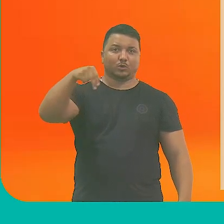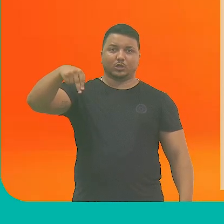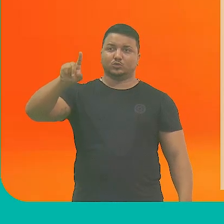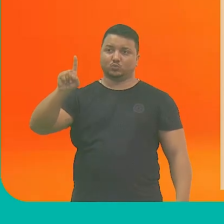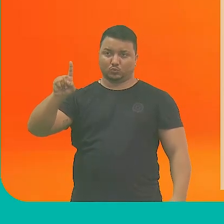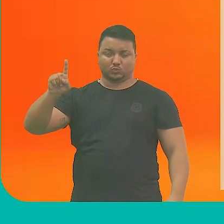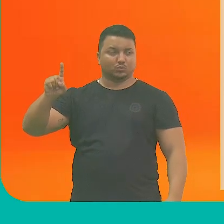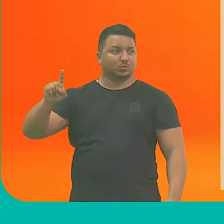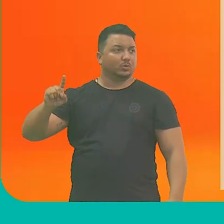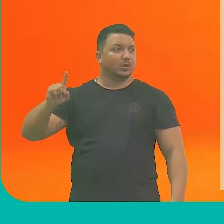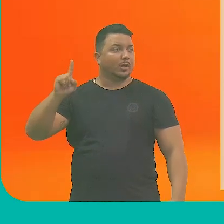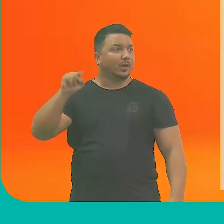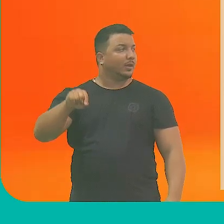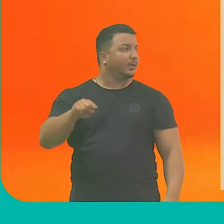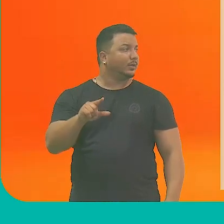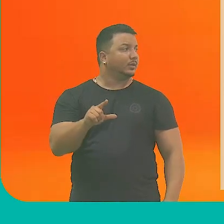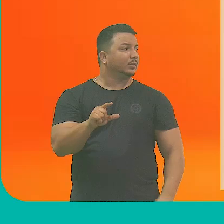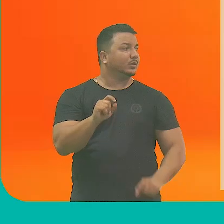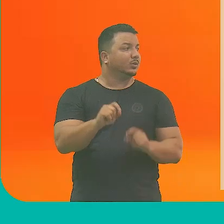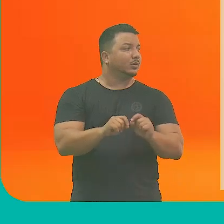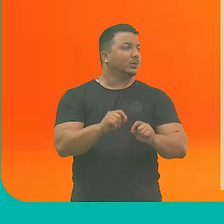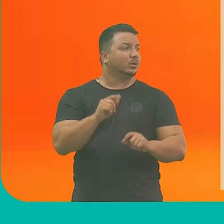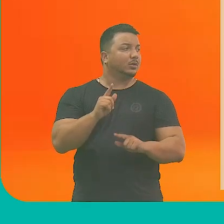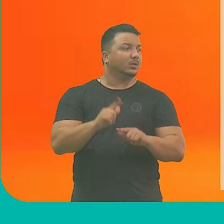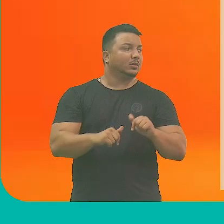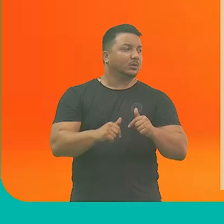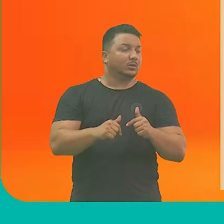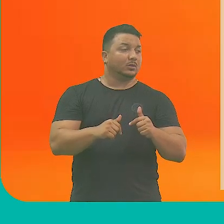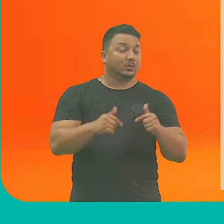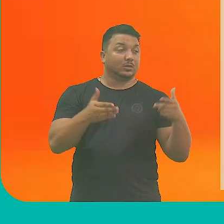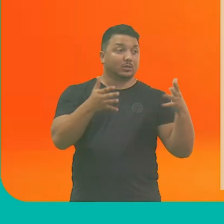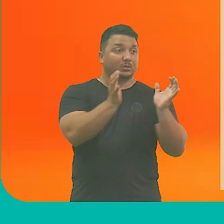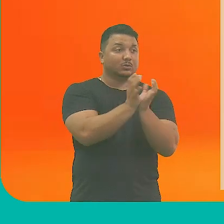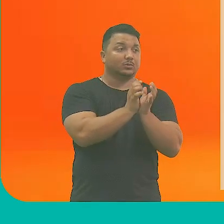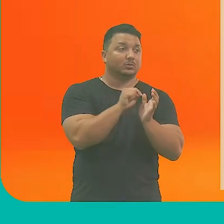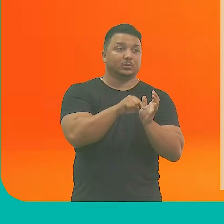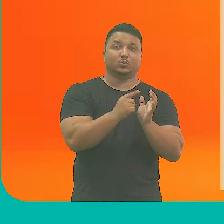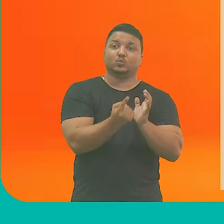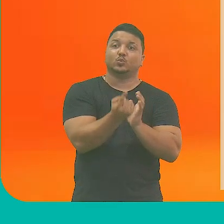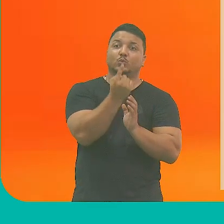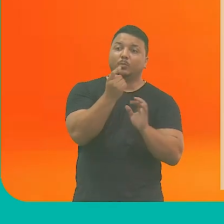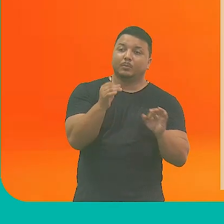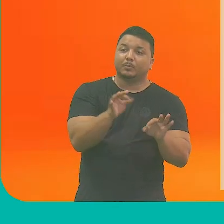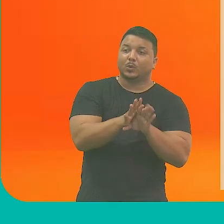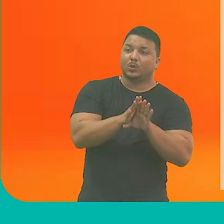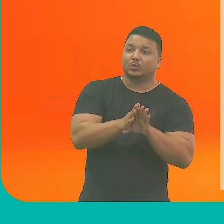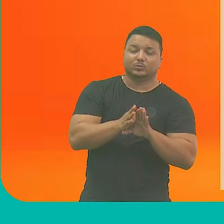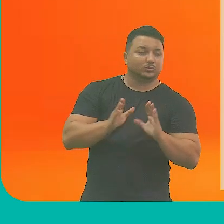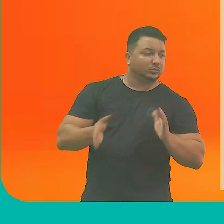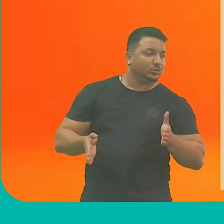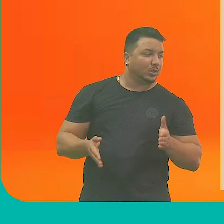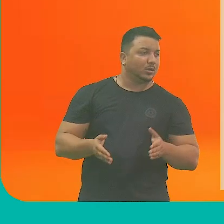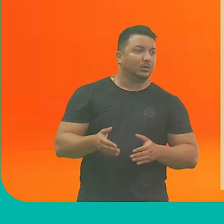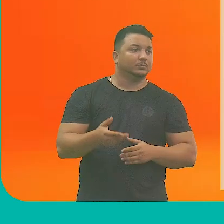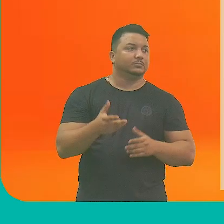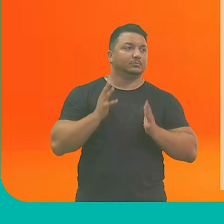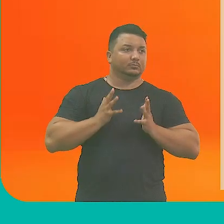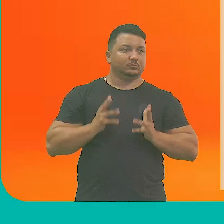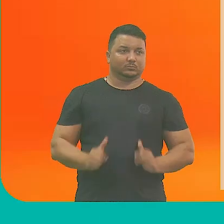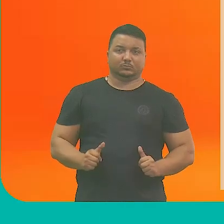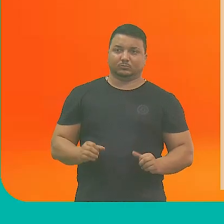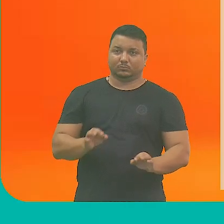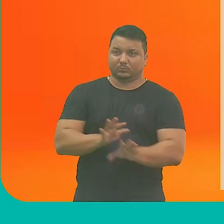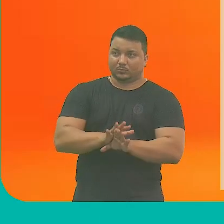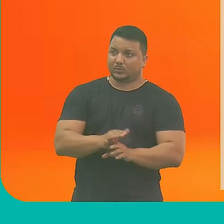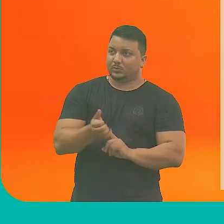H1N1 entre as categorias que estão. Já está completamente imunizada e a